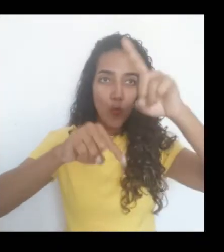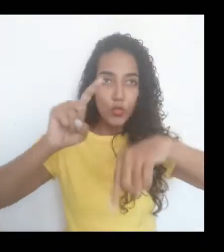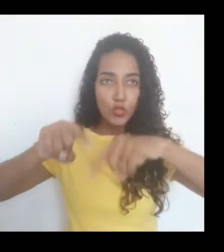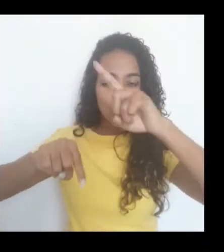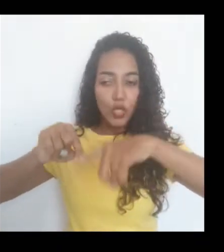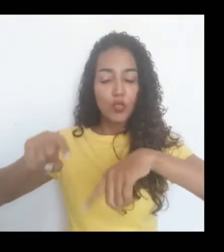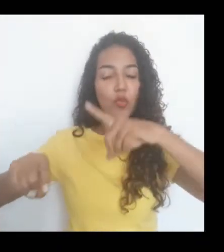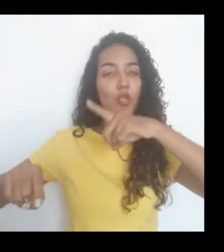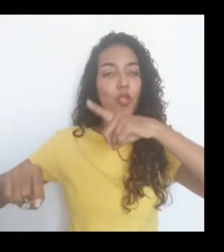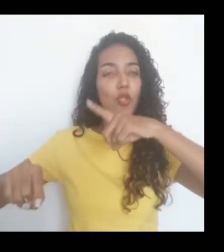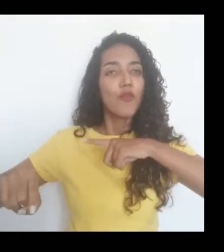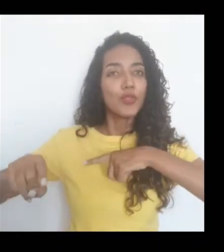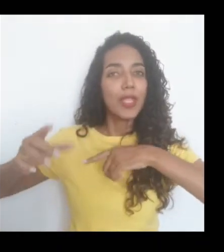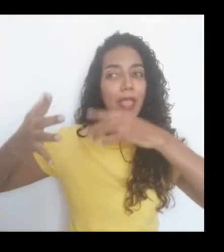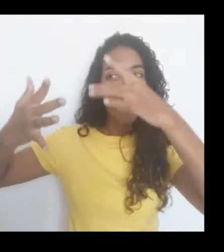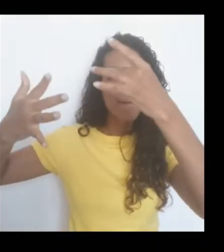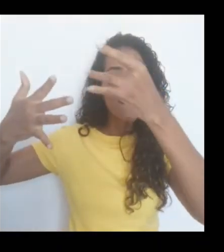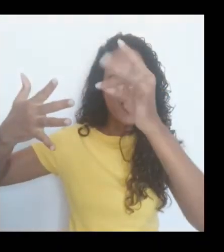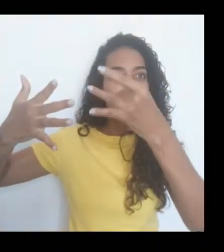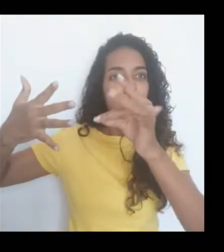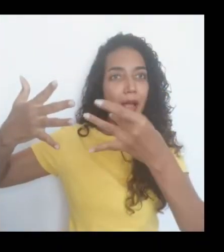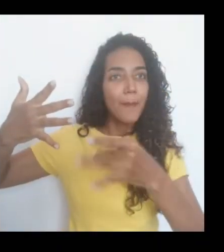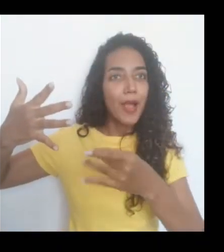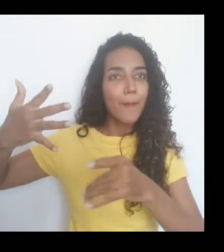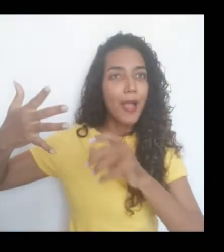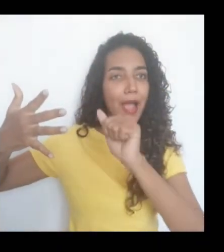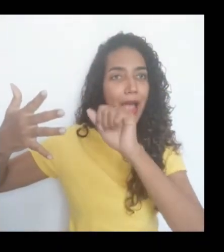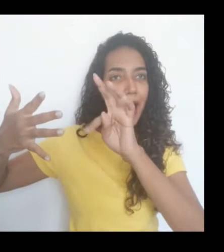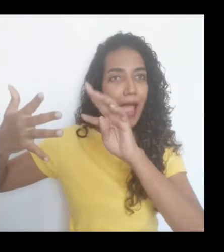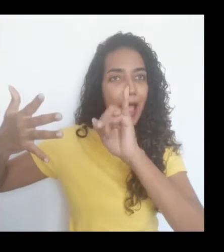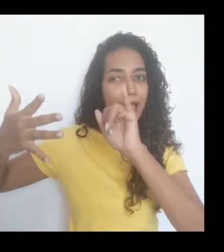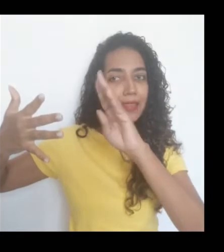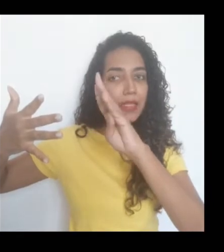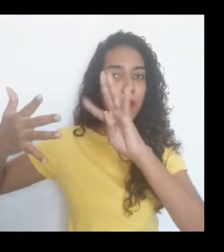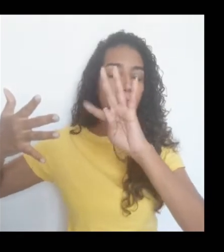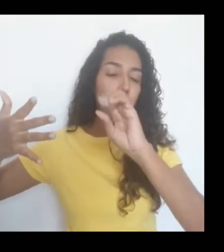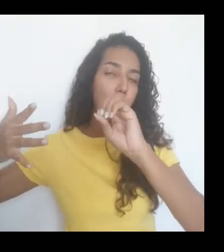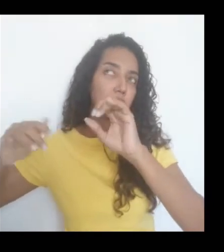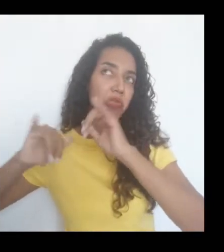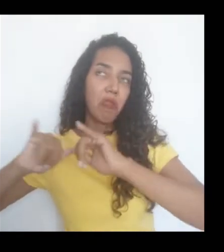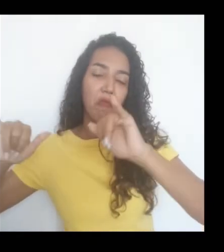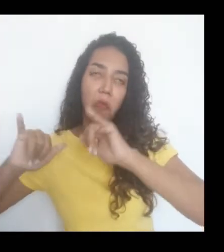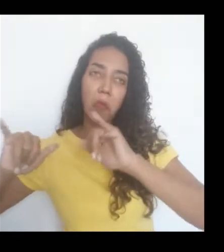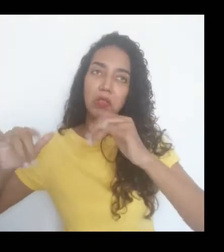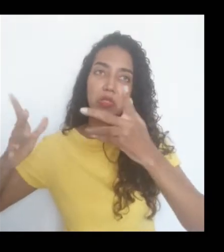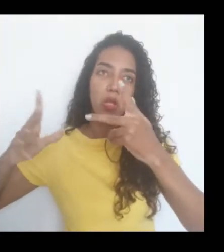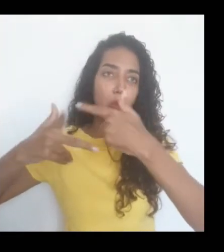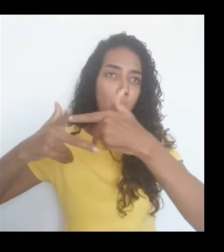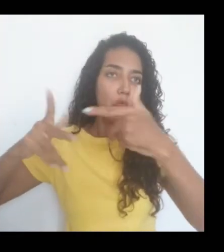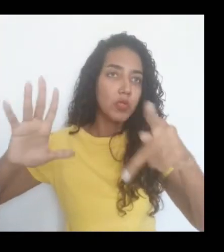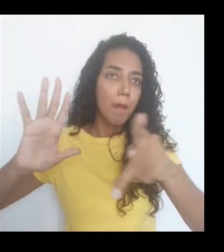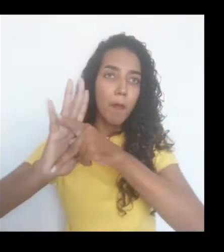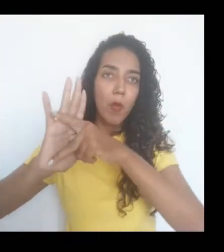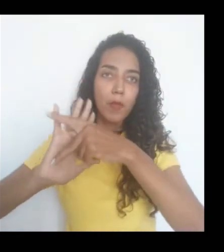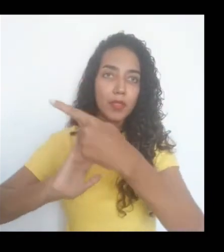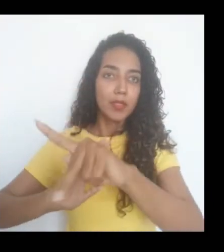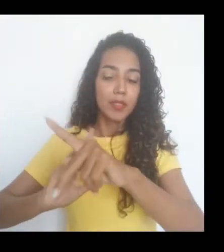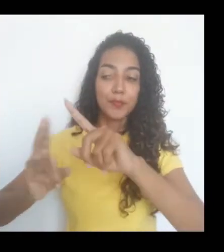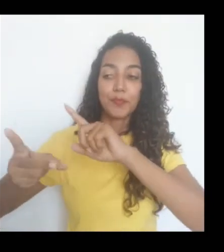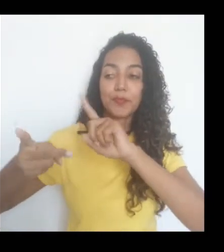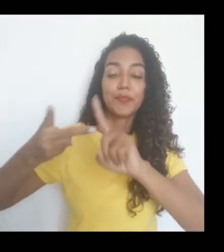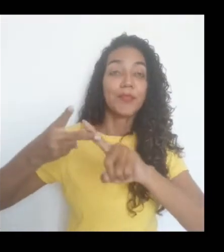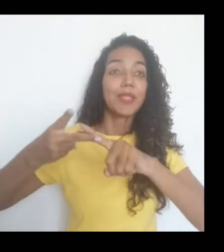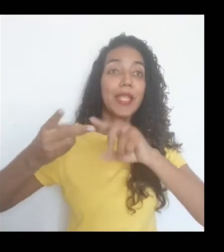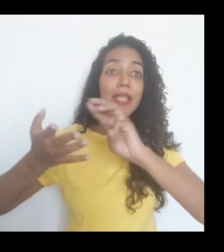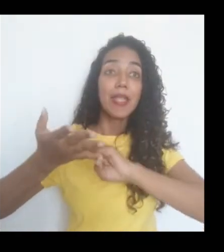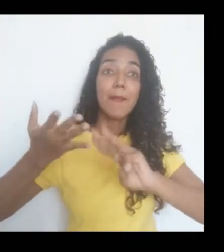dados ou propriedades daquele objeto, e métodos, que são funções ou ações que